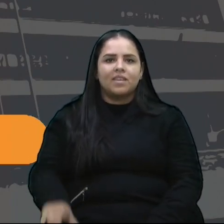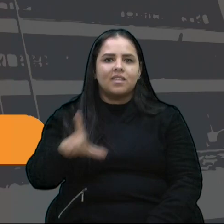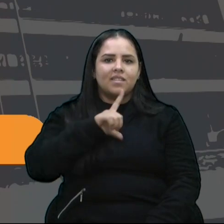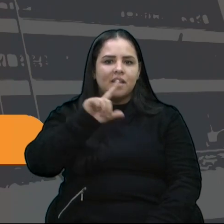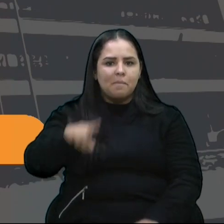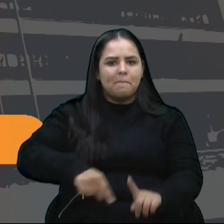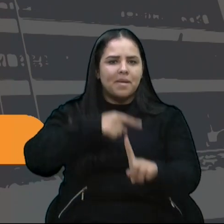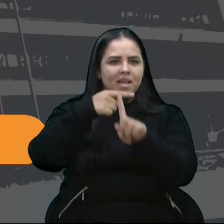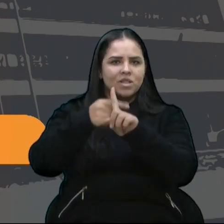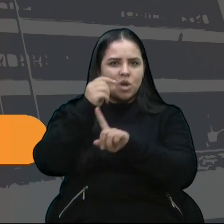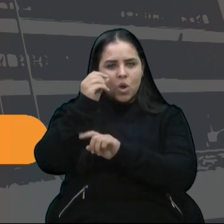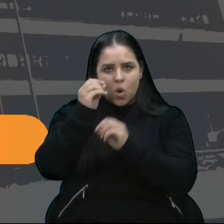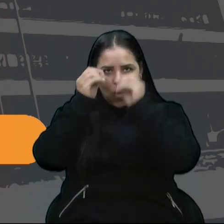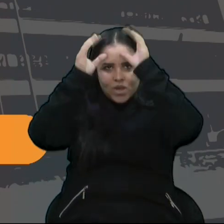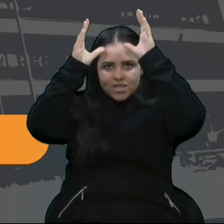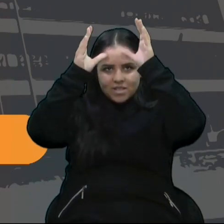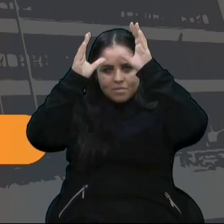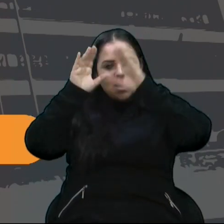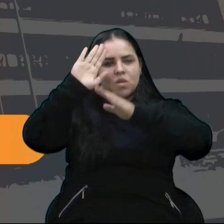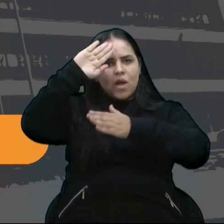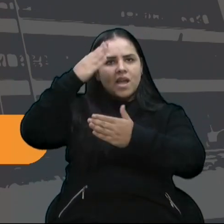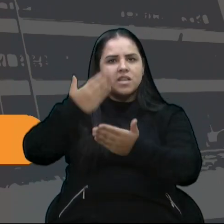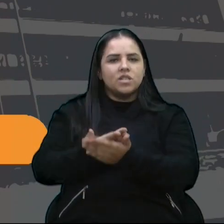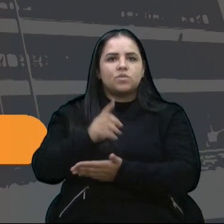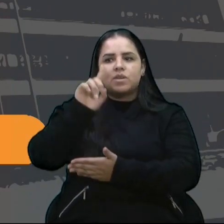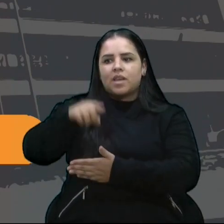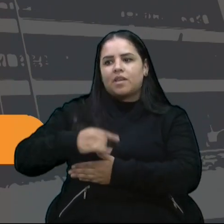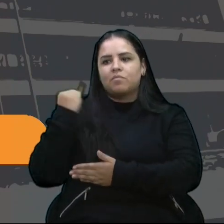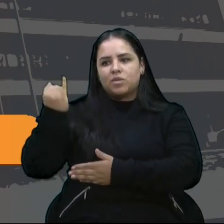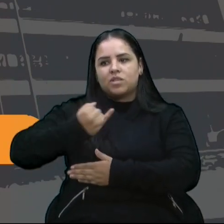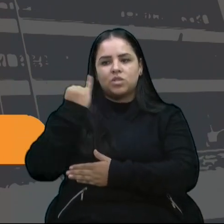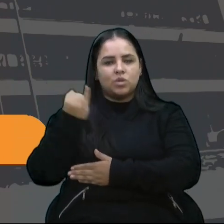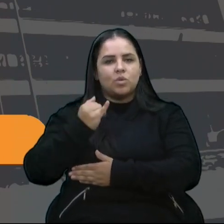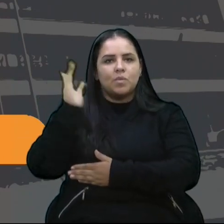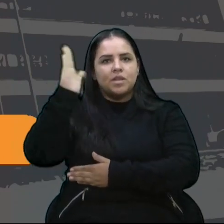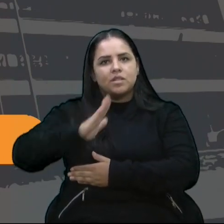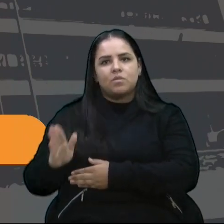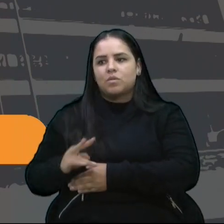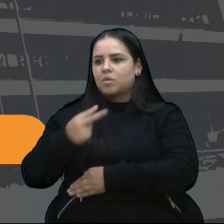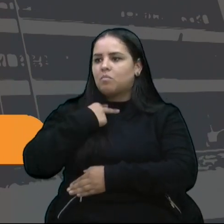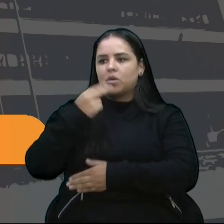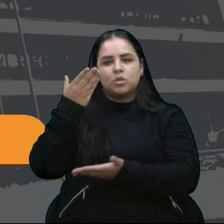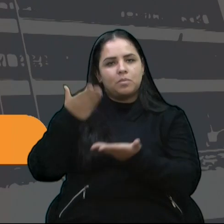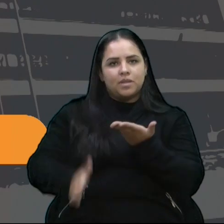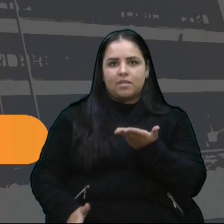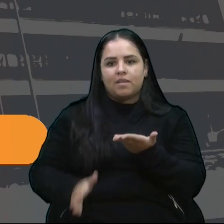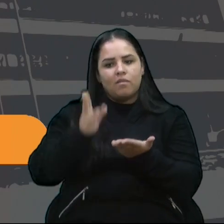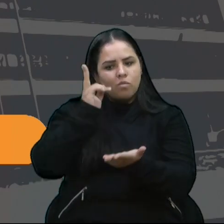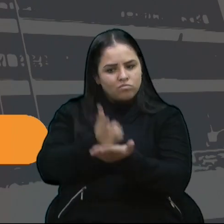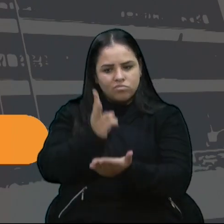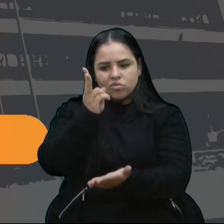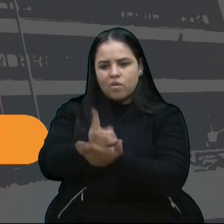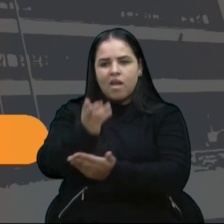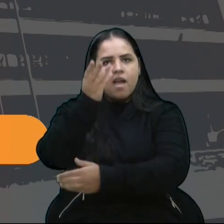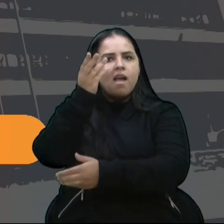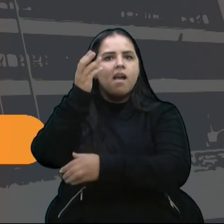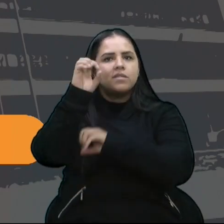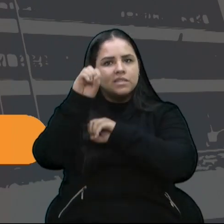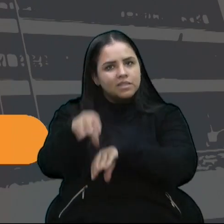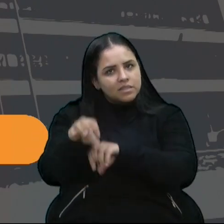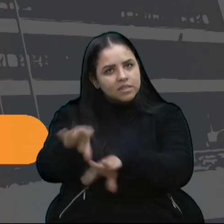isso é uma essência que o Brasil não pode perder jamais, né? A educação é